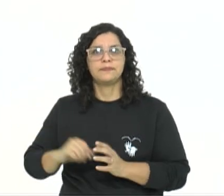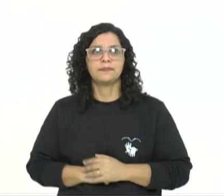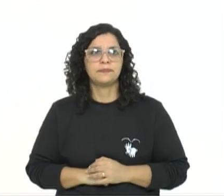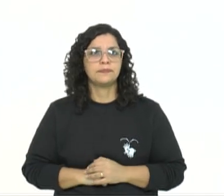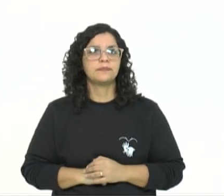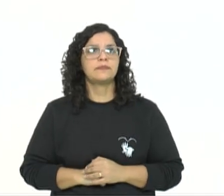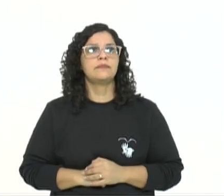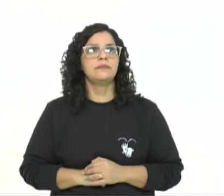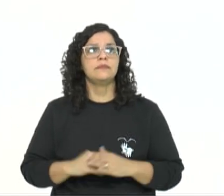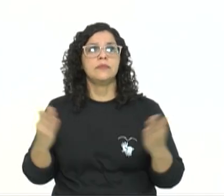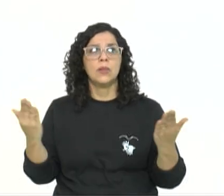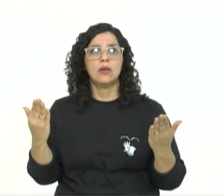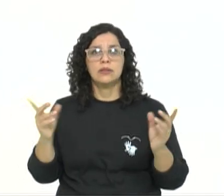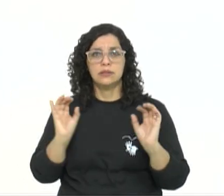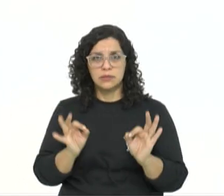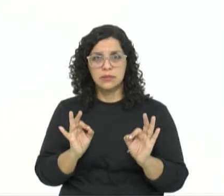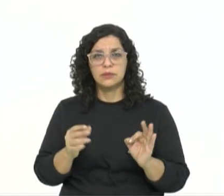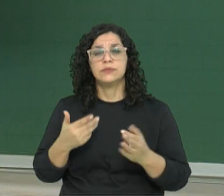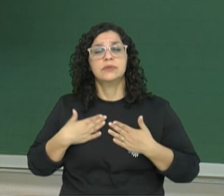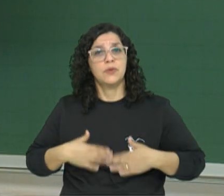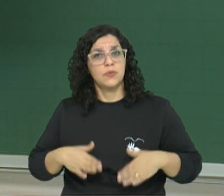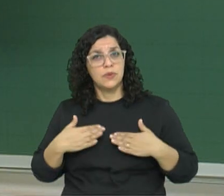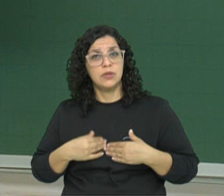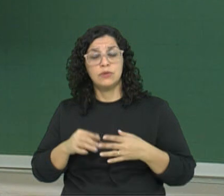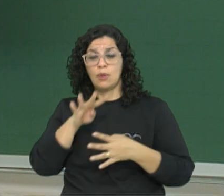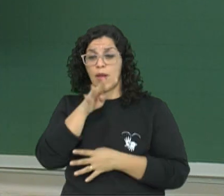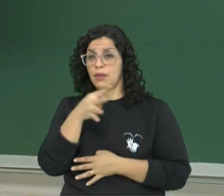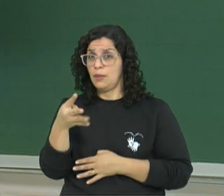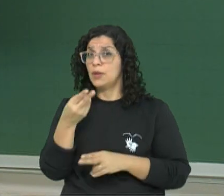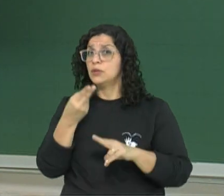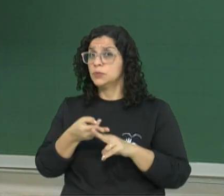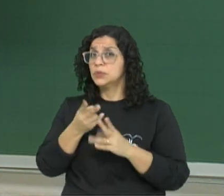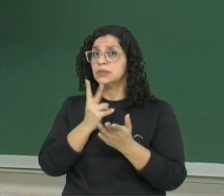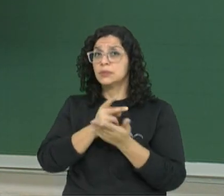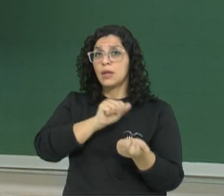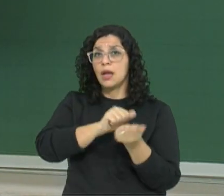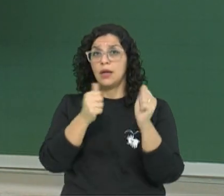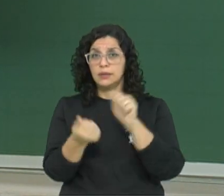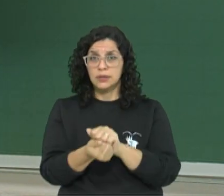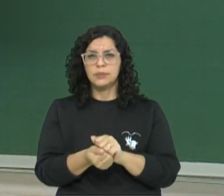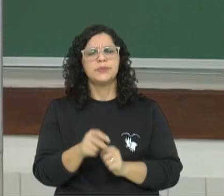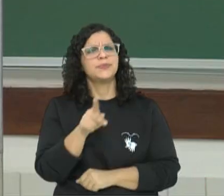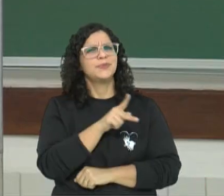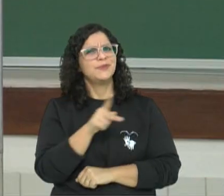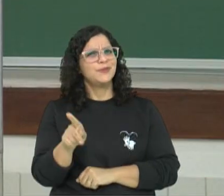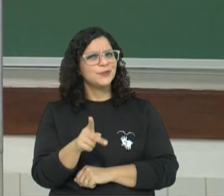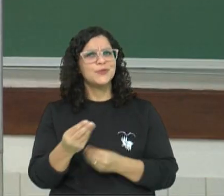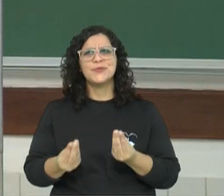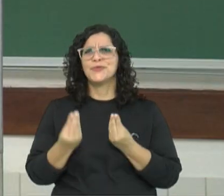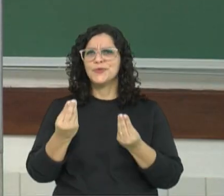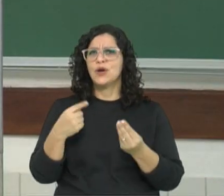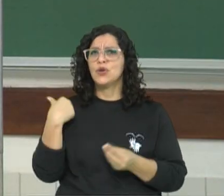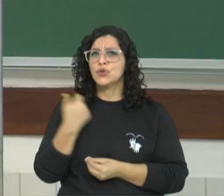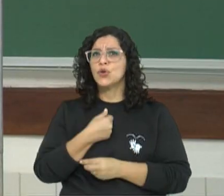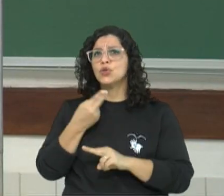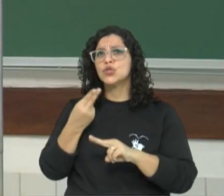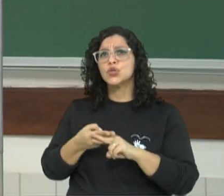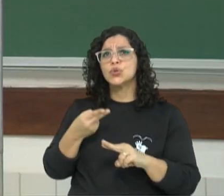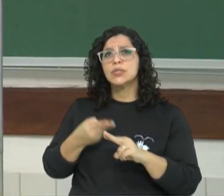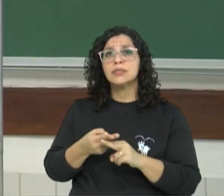certo? Tranquilo, meus queridos? Então, essas são as unidades de conversão. Professor, qual é a nossa